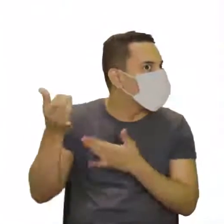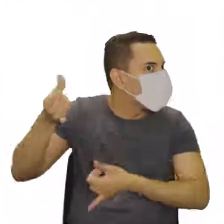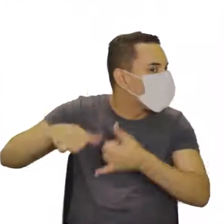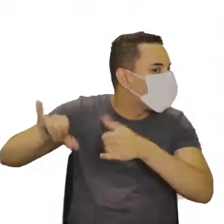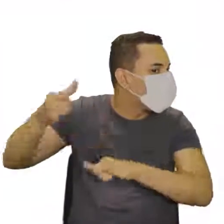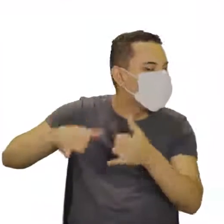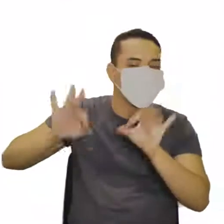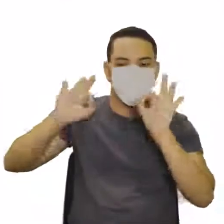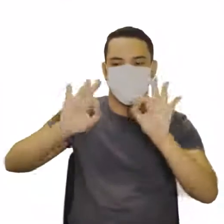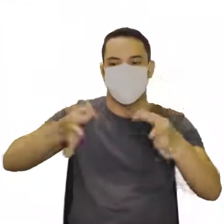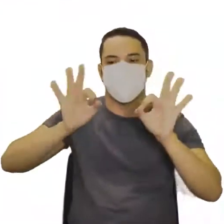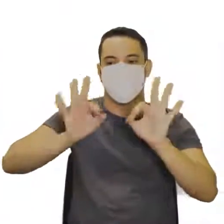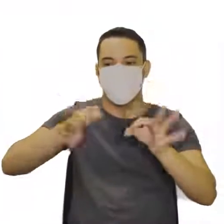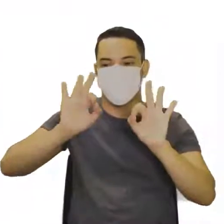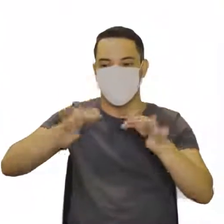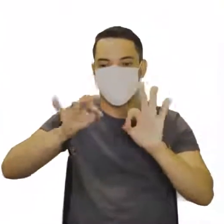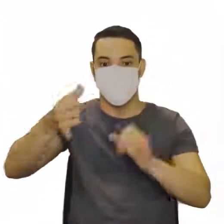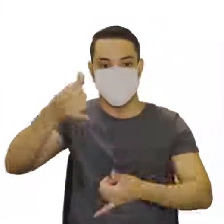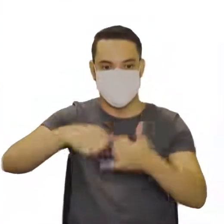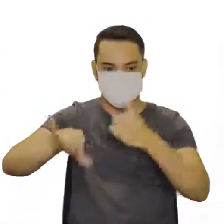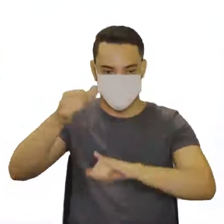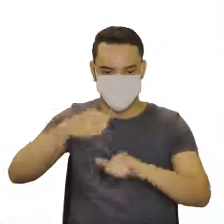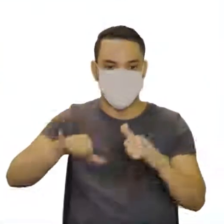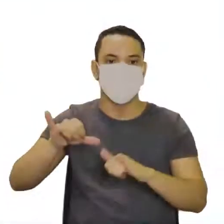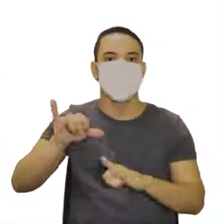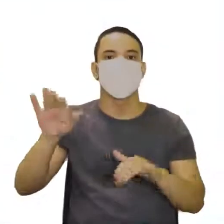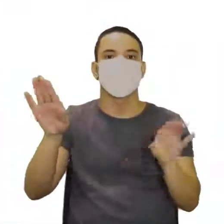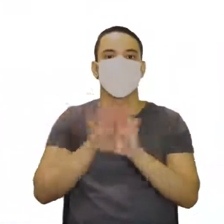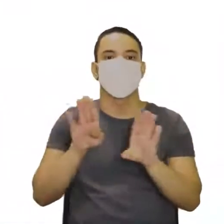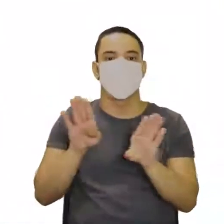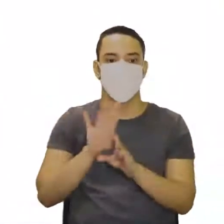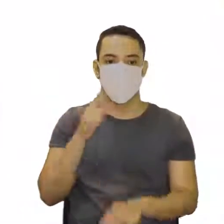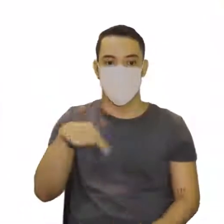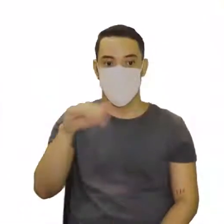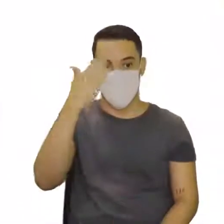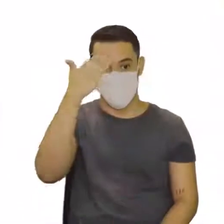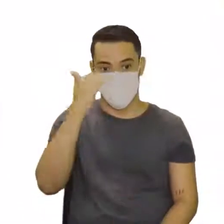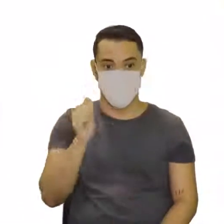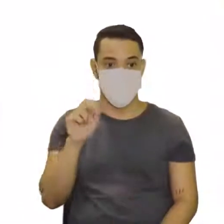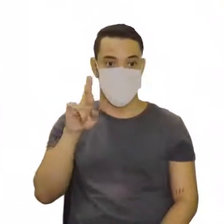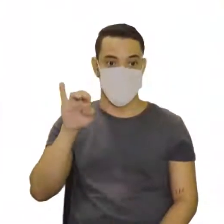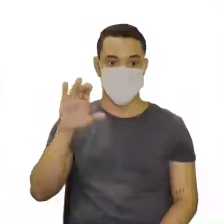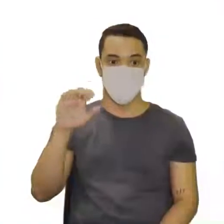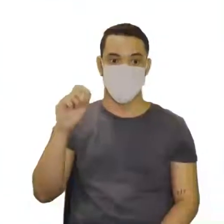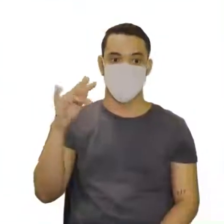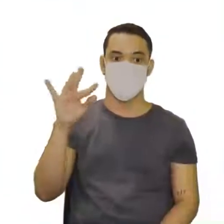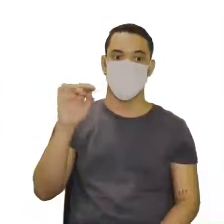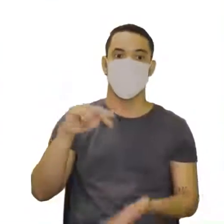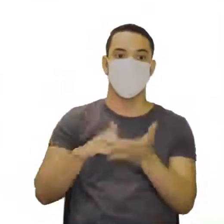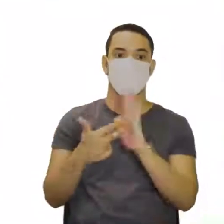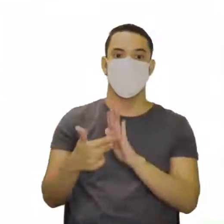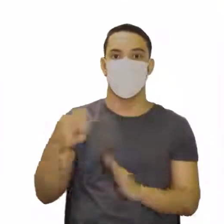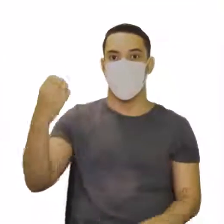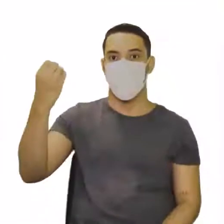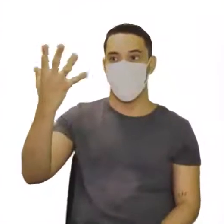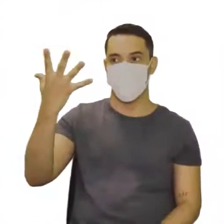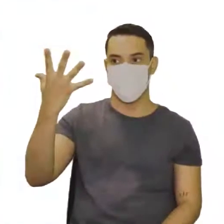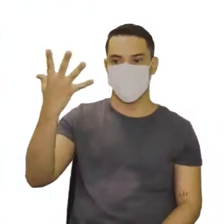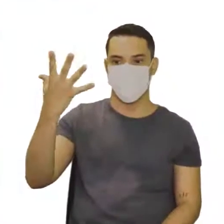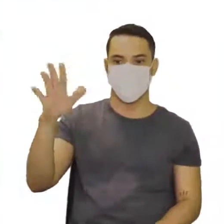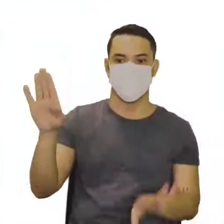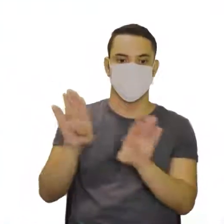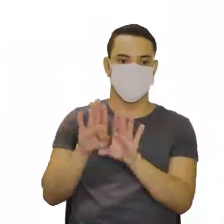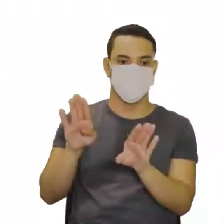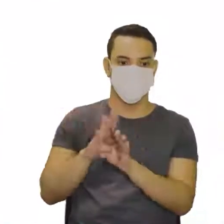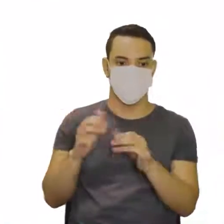Exatamente, químico, certo? E aqui nós temos, nesse caso, o receptor. Quem é o receptor? A lâmpada. E aqui nós